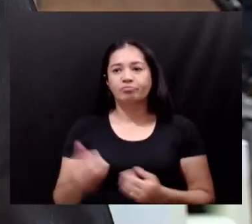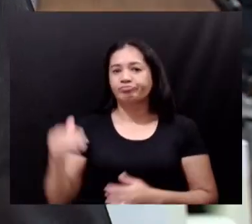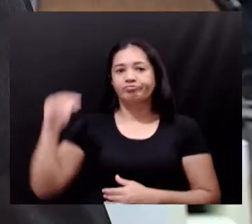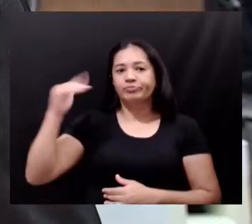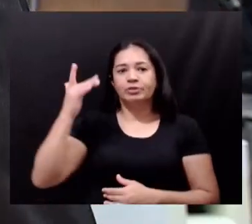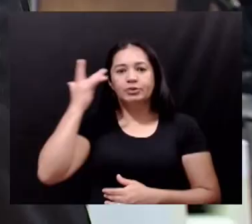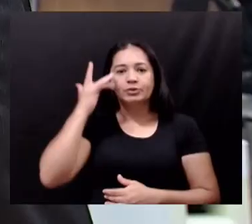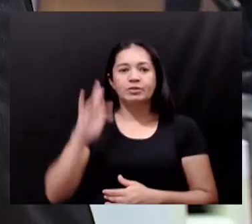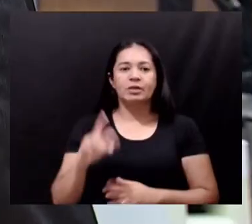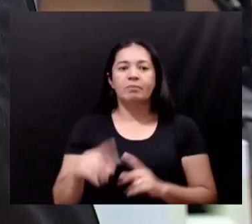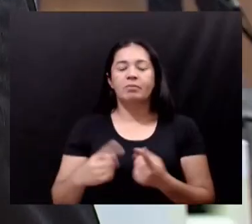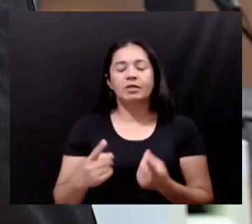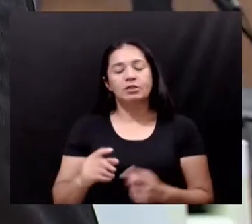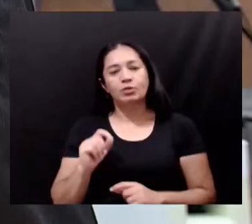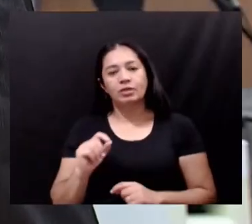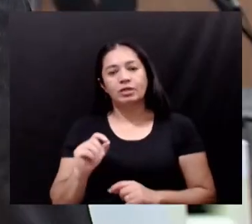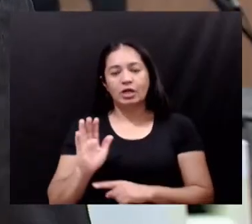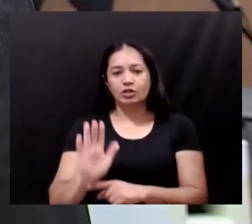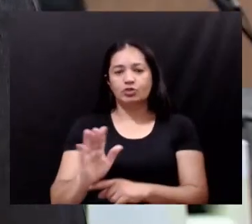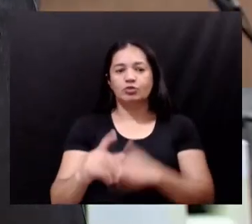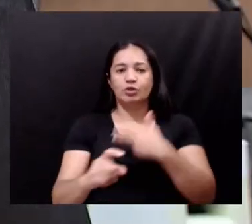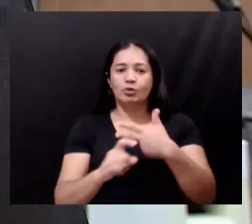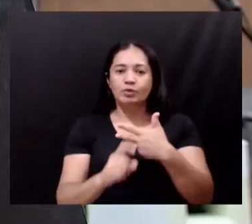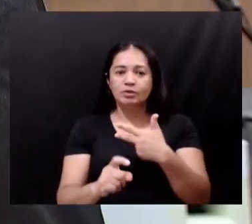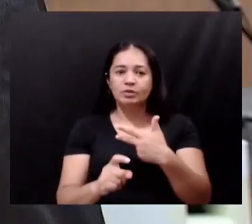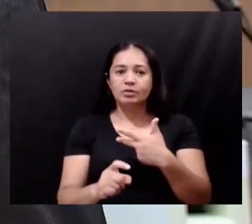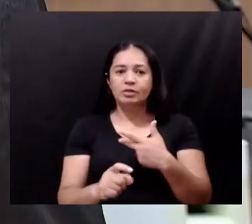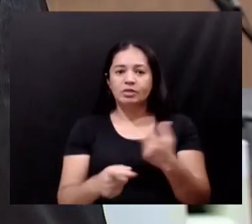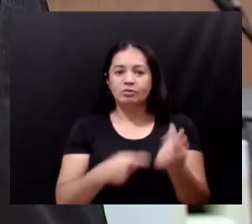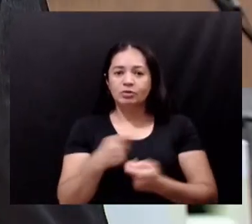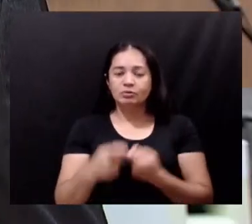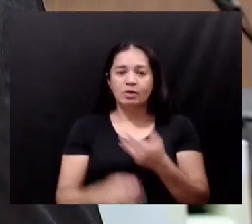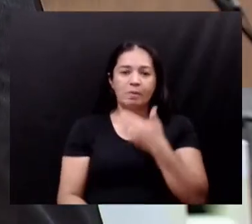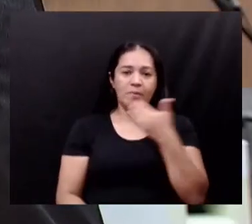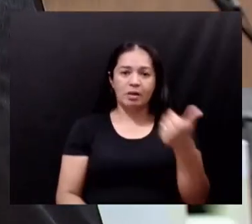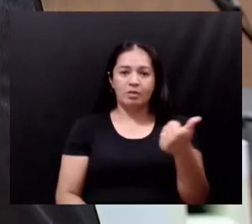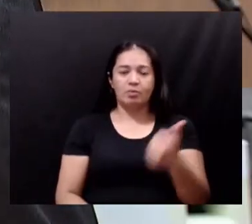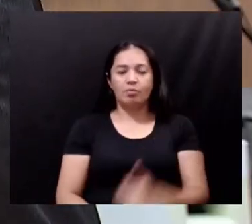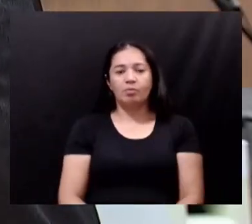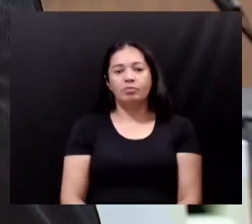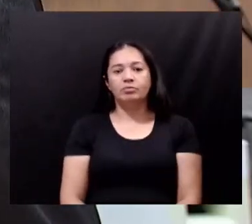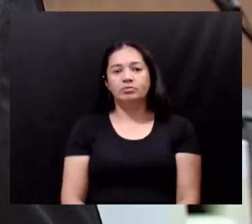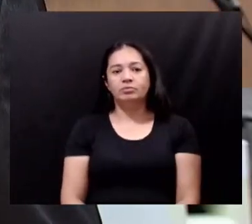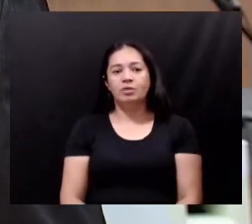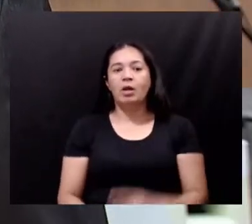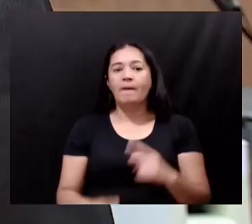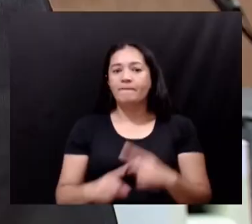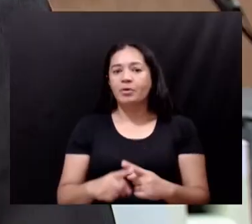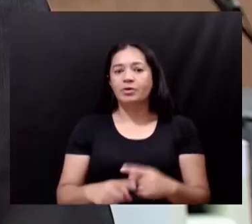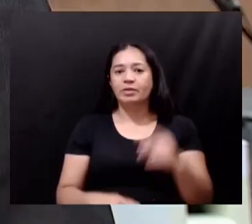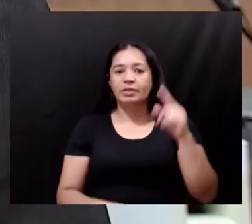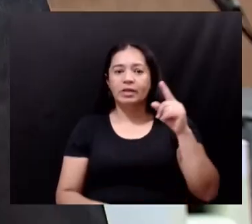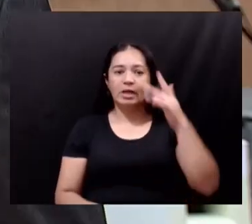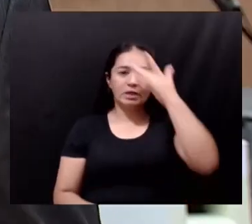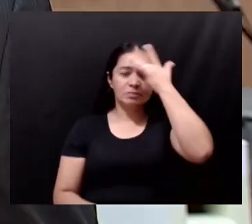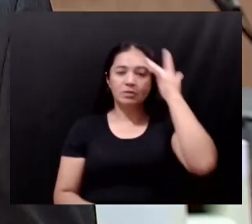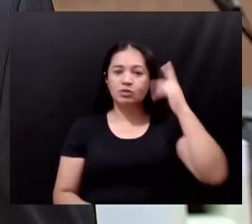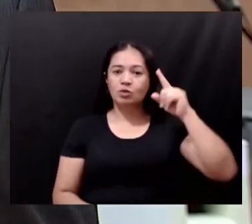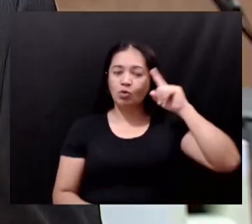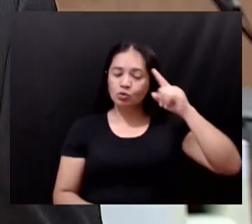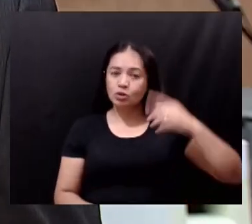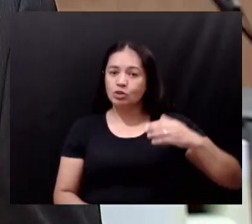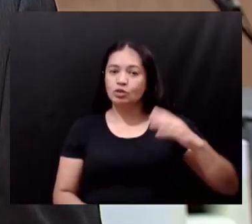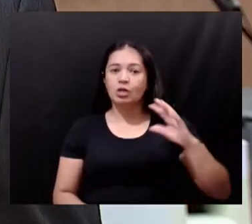vai ajudar o executivo a ter uma gestão mais eficiente na ponta. As pessoas têm o seu dia a dia muito corrido, normalmente elas pegam um atestado para ir